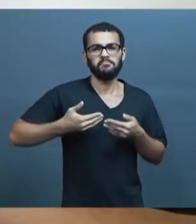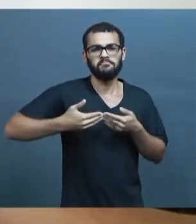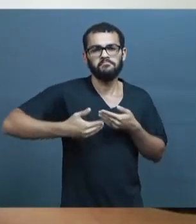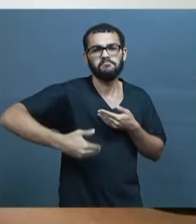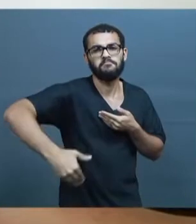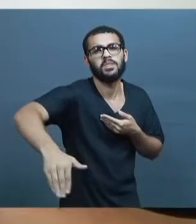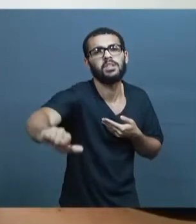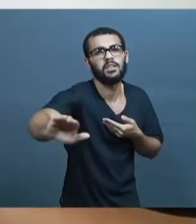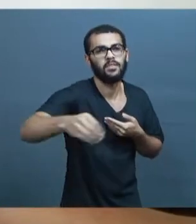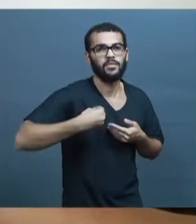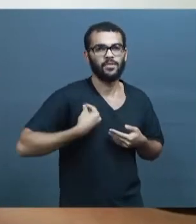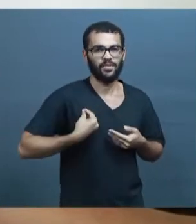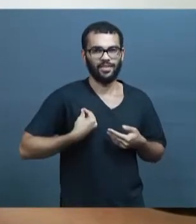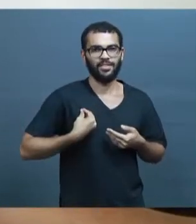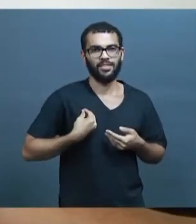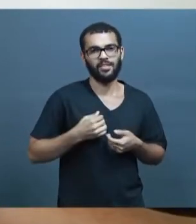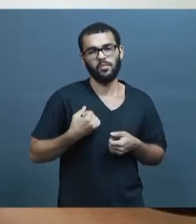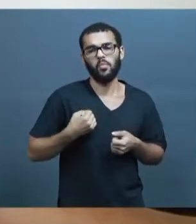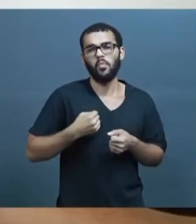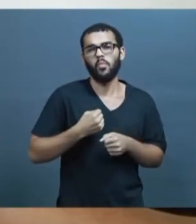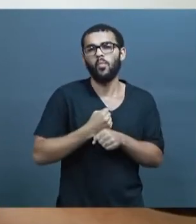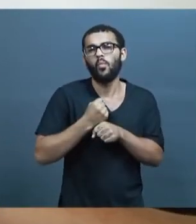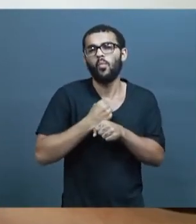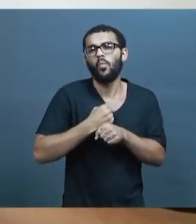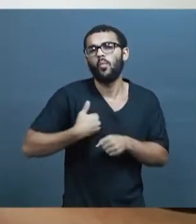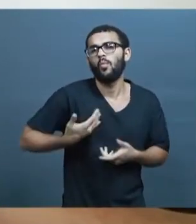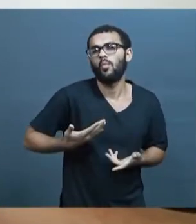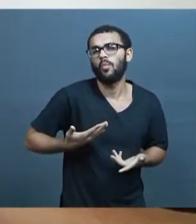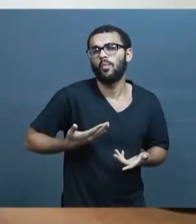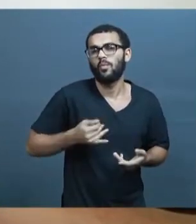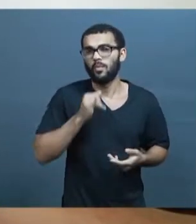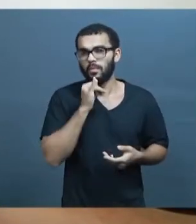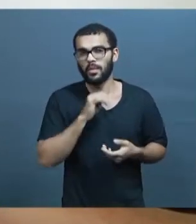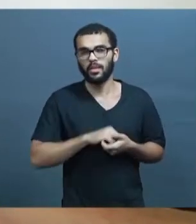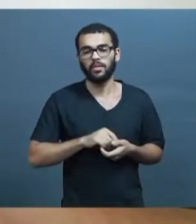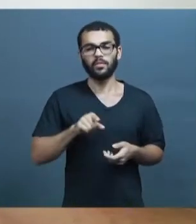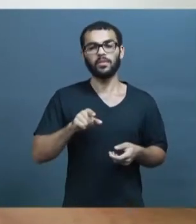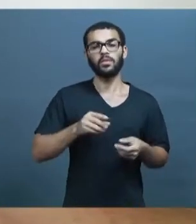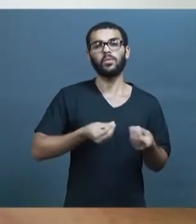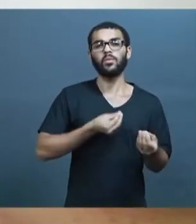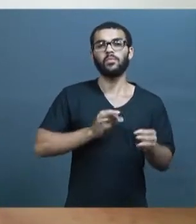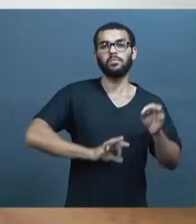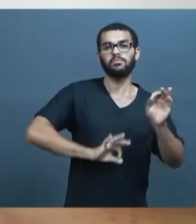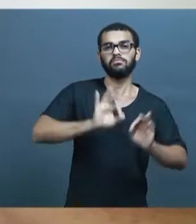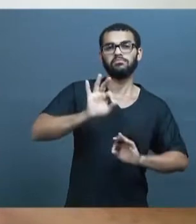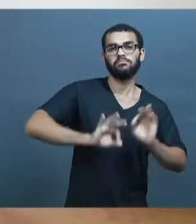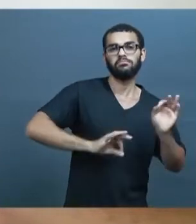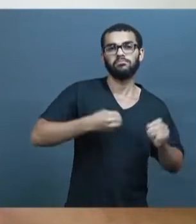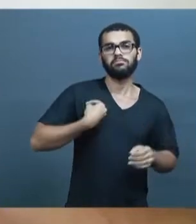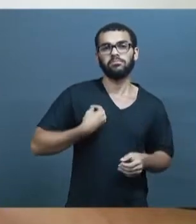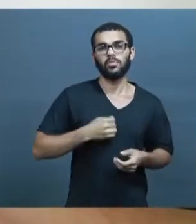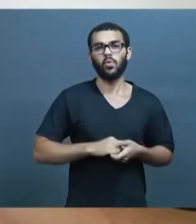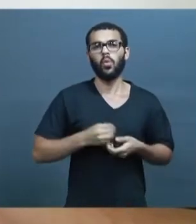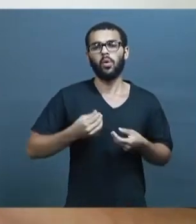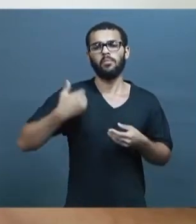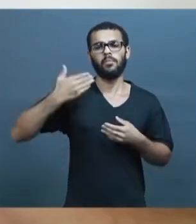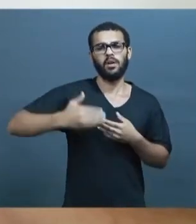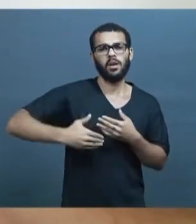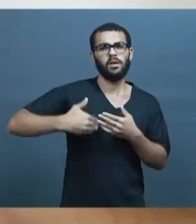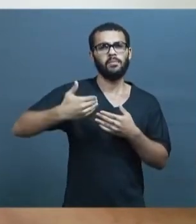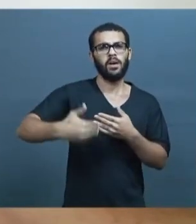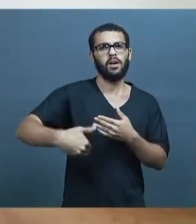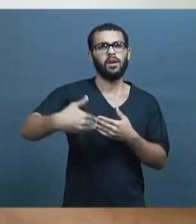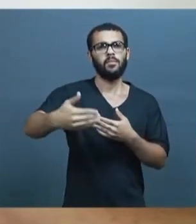vida futura, do que você tem como projetos de vida ao longo de todo esse tempo que você tem